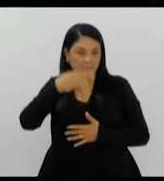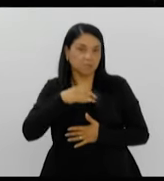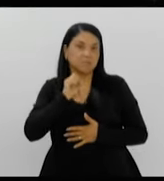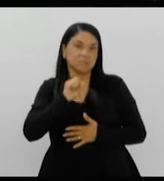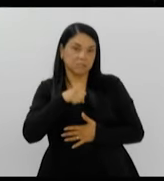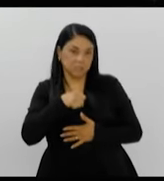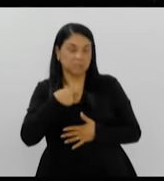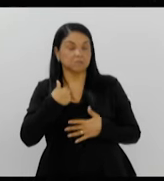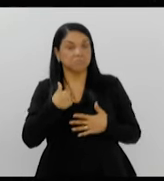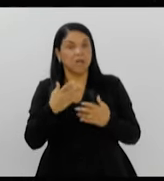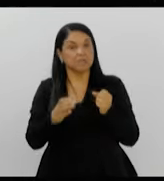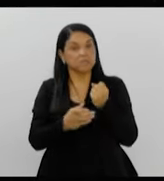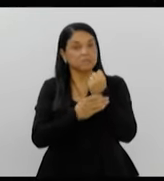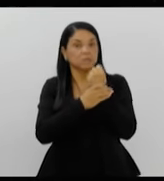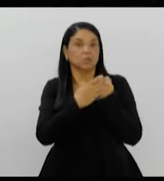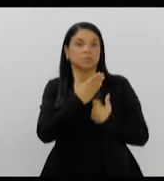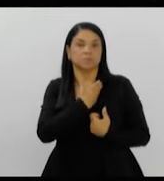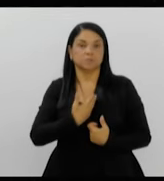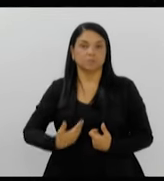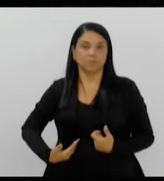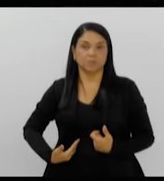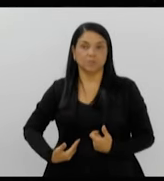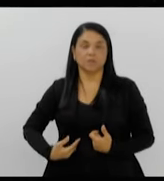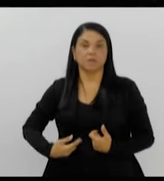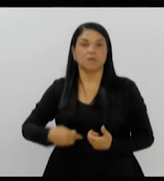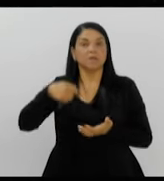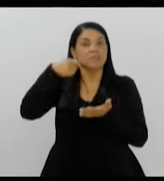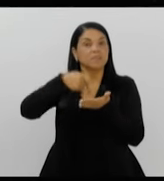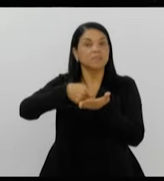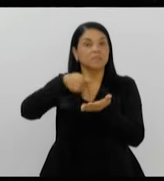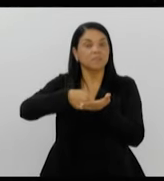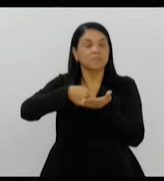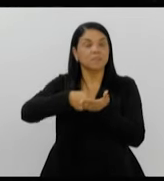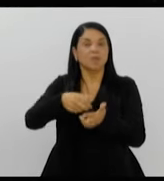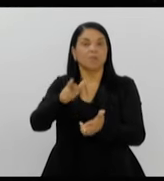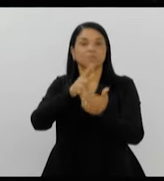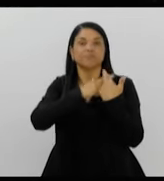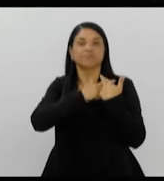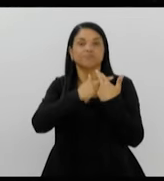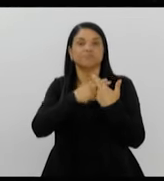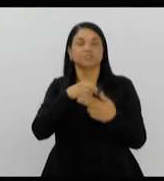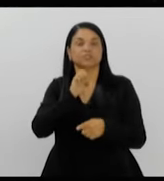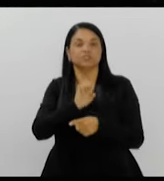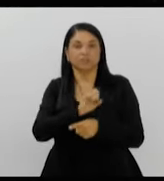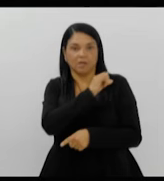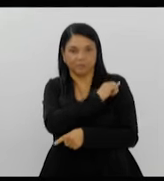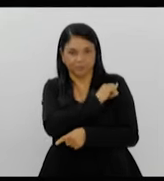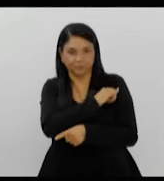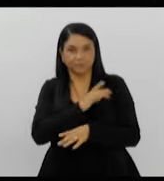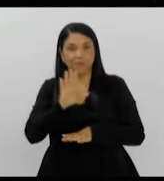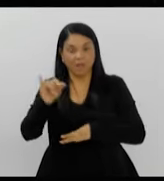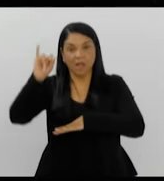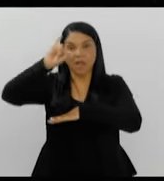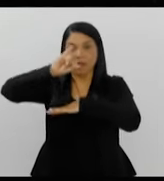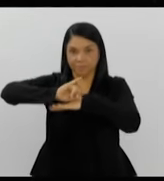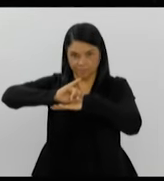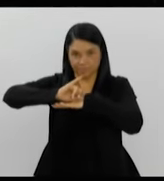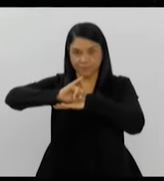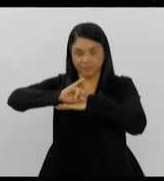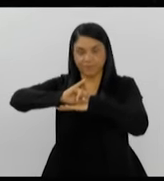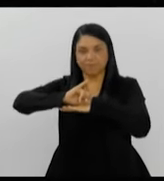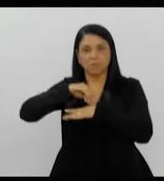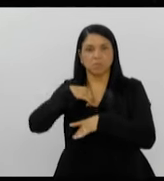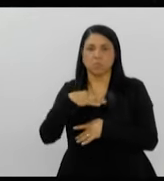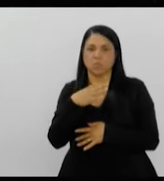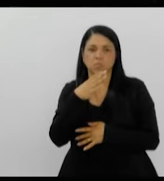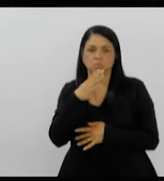segurança pública é dever de estado agora vamos paraa capital desconheço em